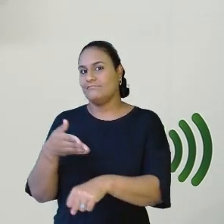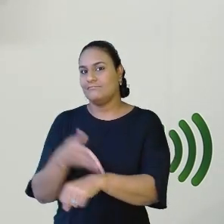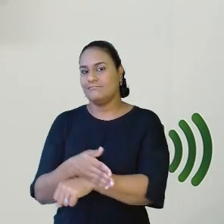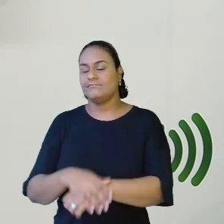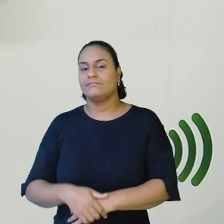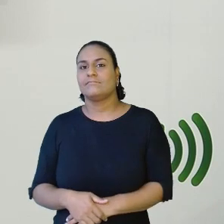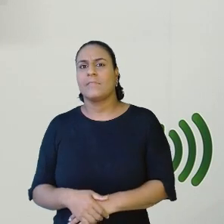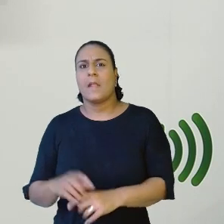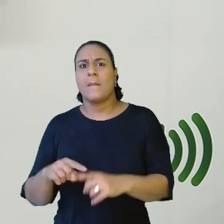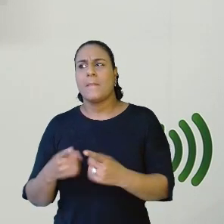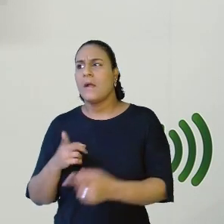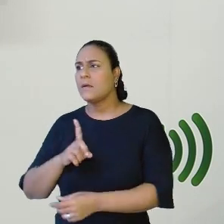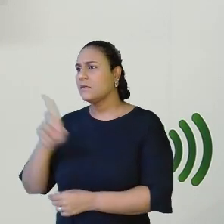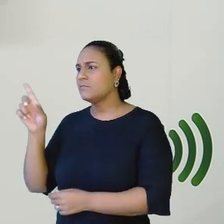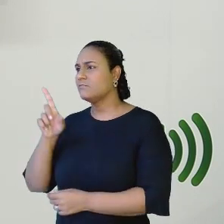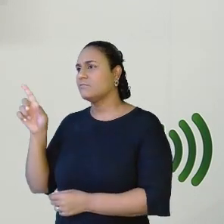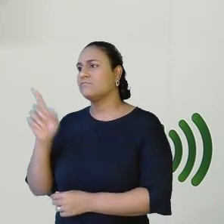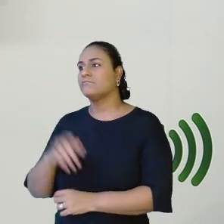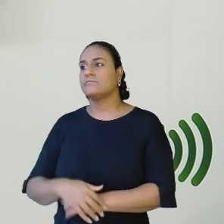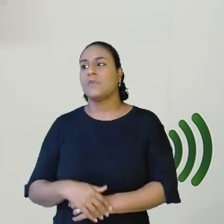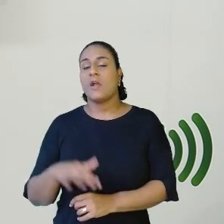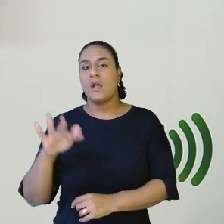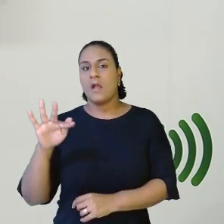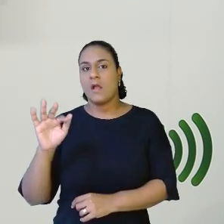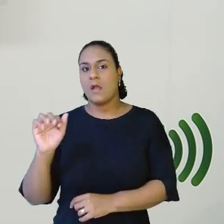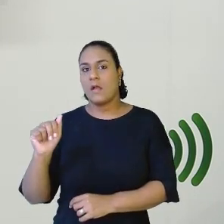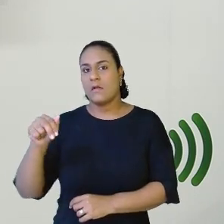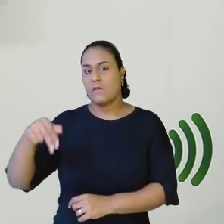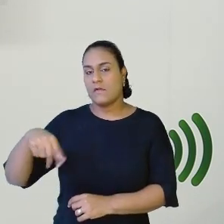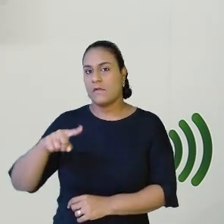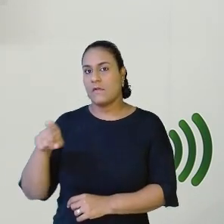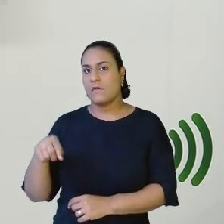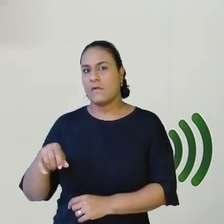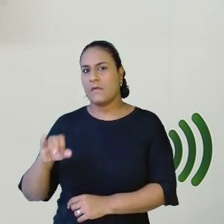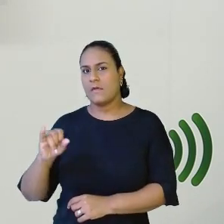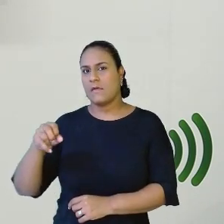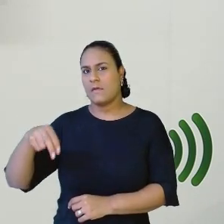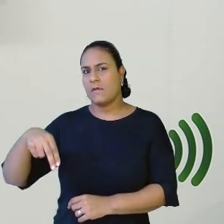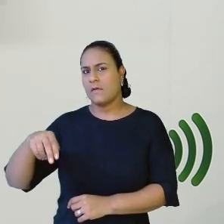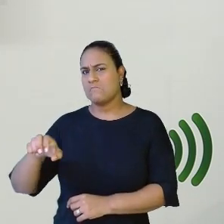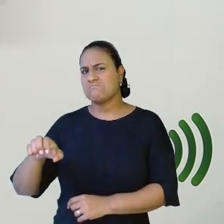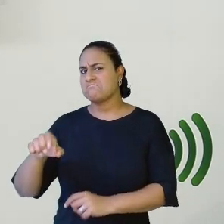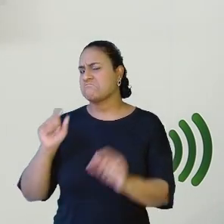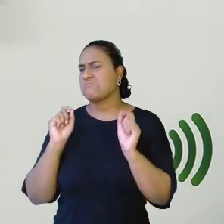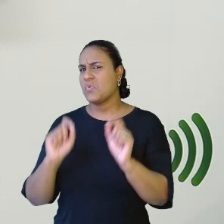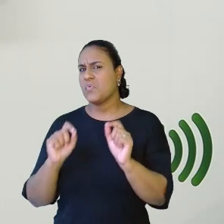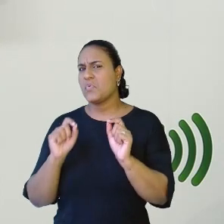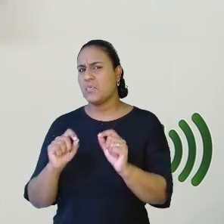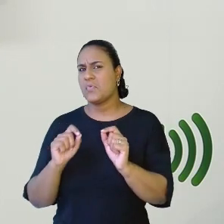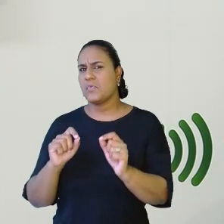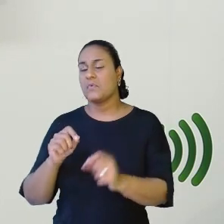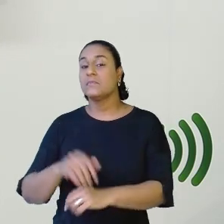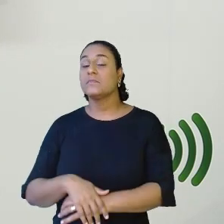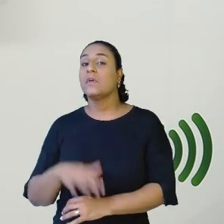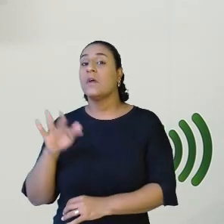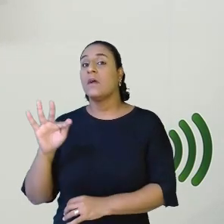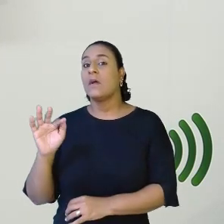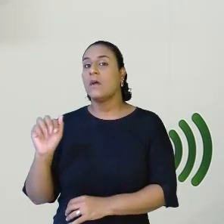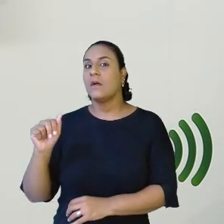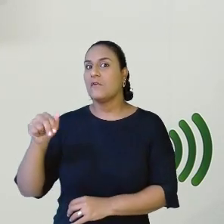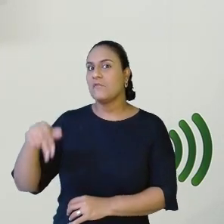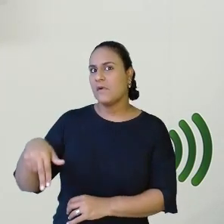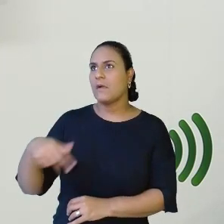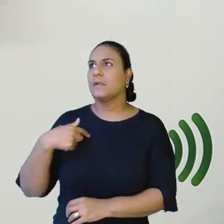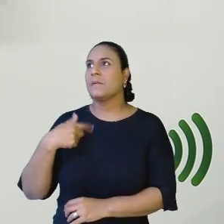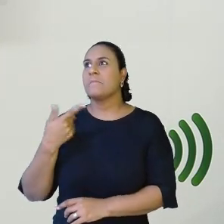bem, mas o que é um fanzine? Eu deixei ali ele destacado para a gente pensar um pouquinho. Fanzine. Fã, lembra fã, né?